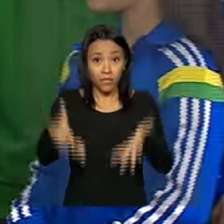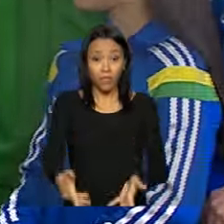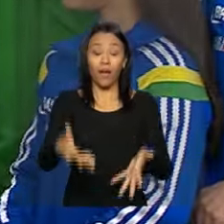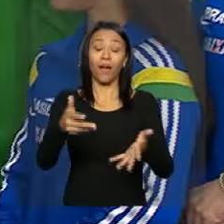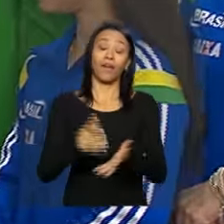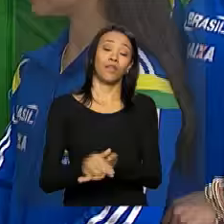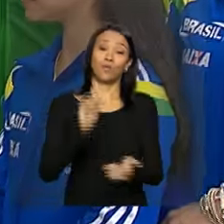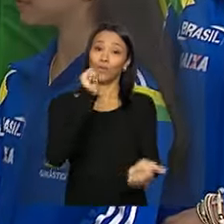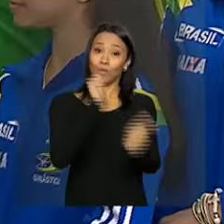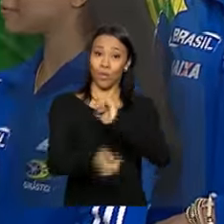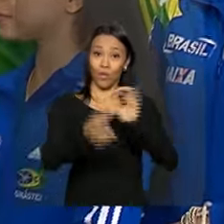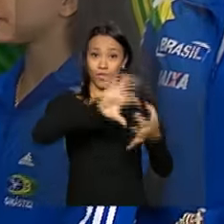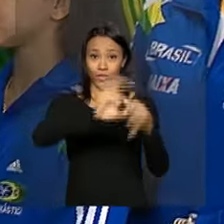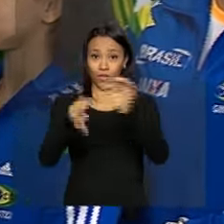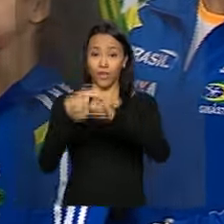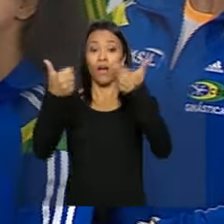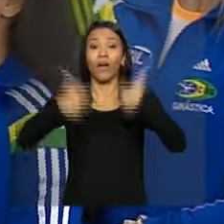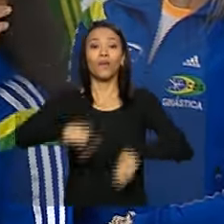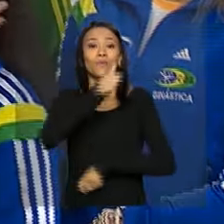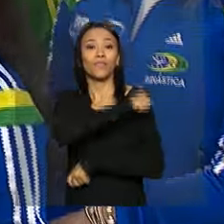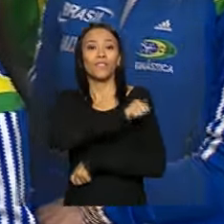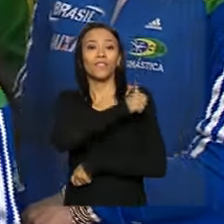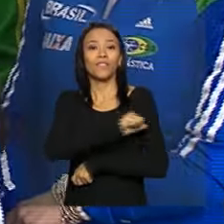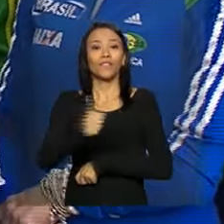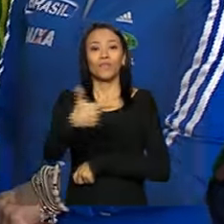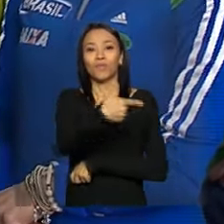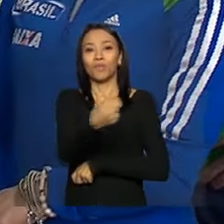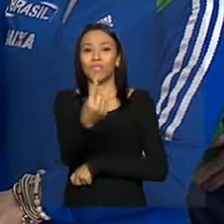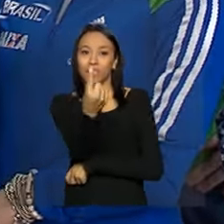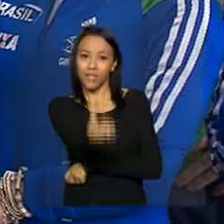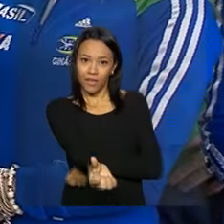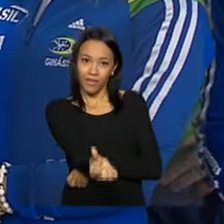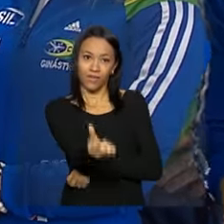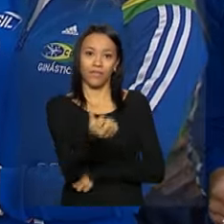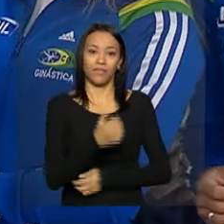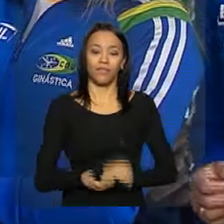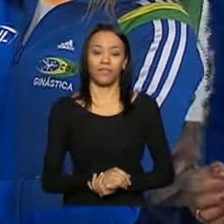Jogos Olímpicos Rio de Janeiro 2016.